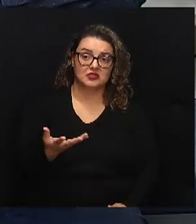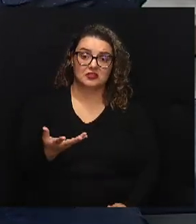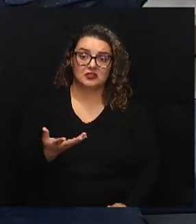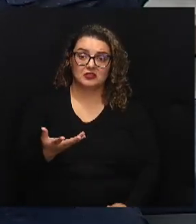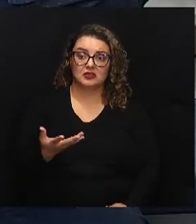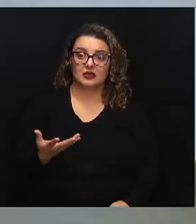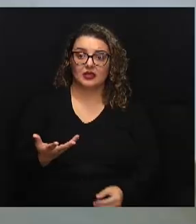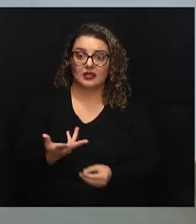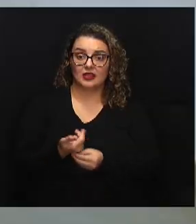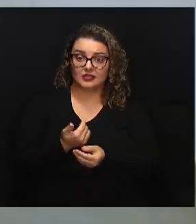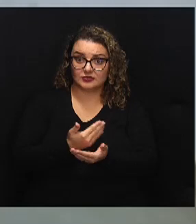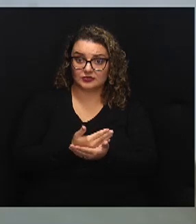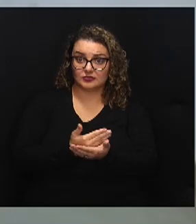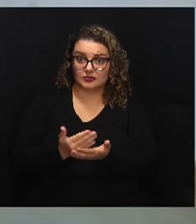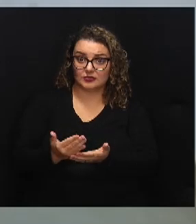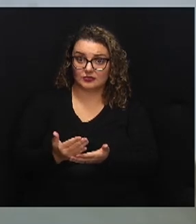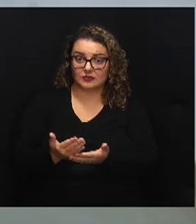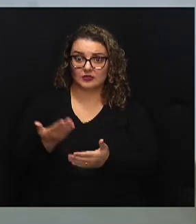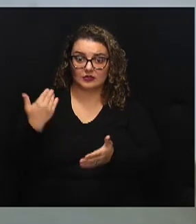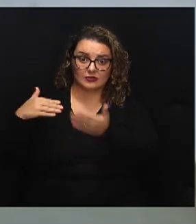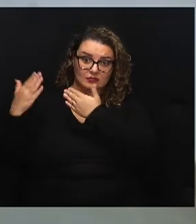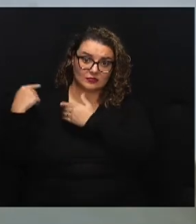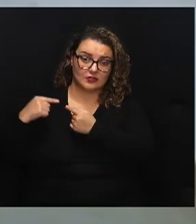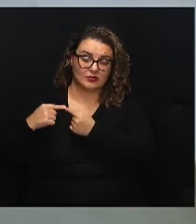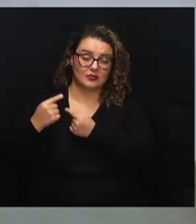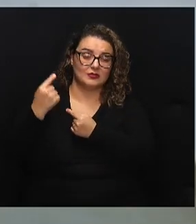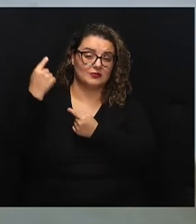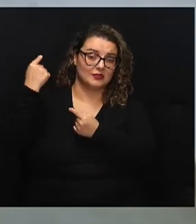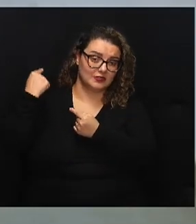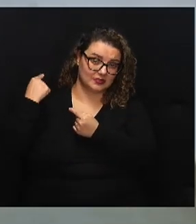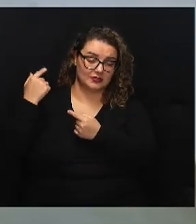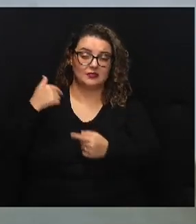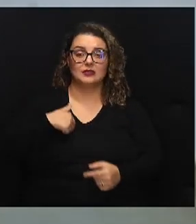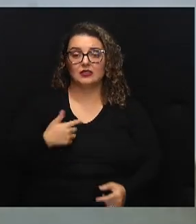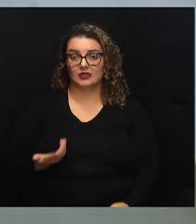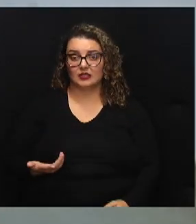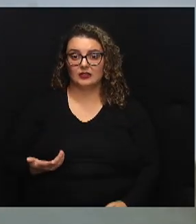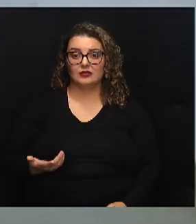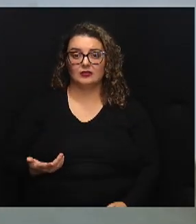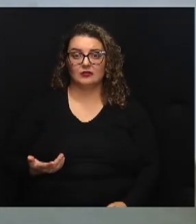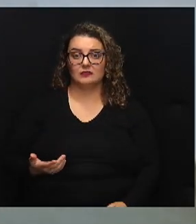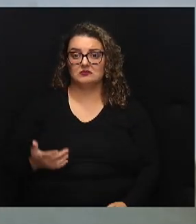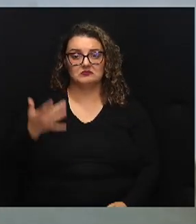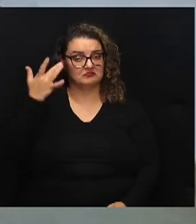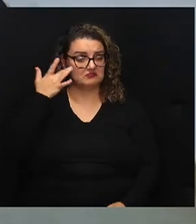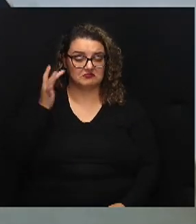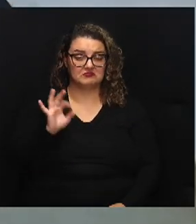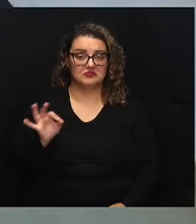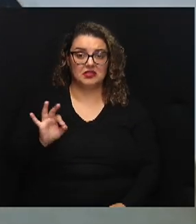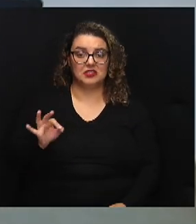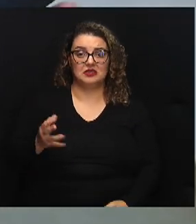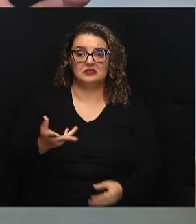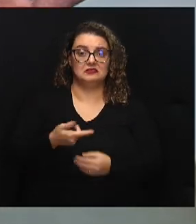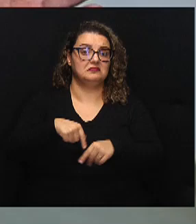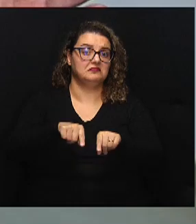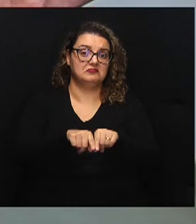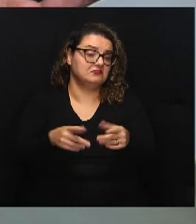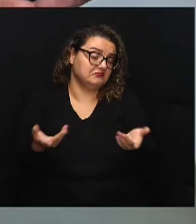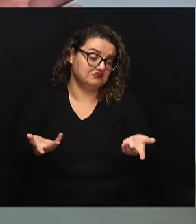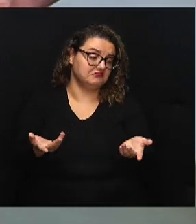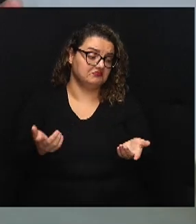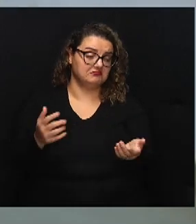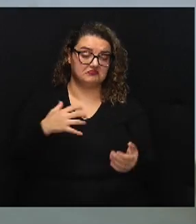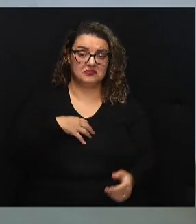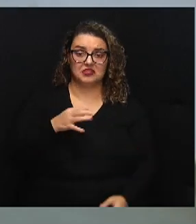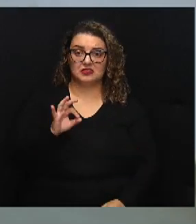você começa, no meu passado, lá atrás, quando eu era totalmente leigo da arte, eu também não gostava de arte, não sentia nada,